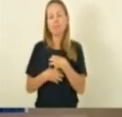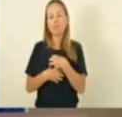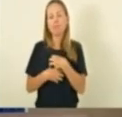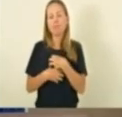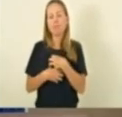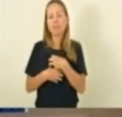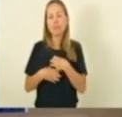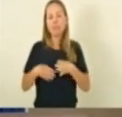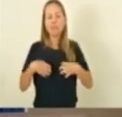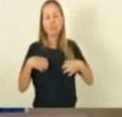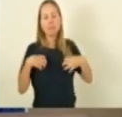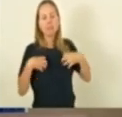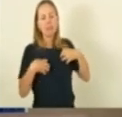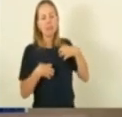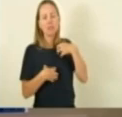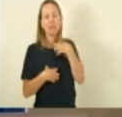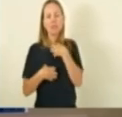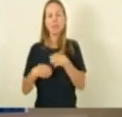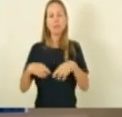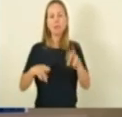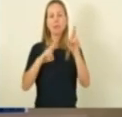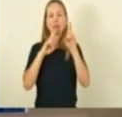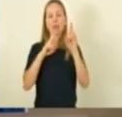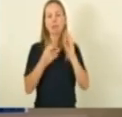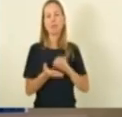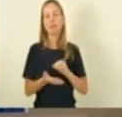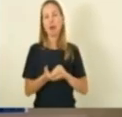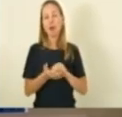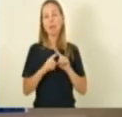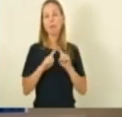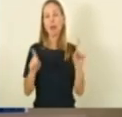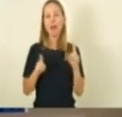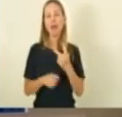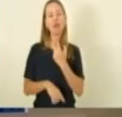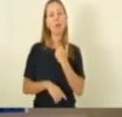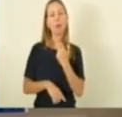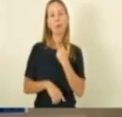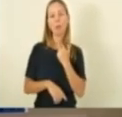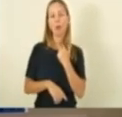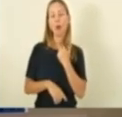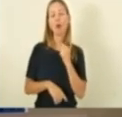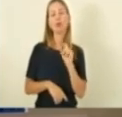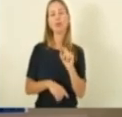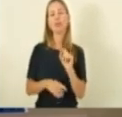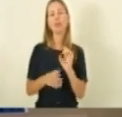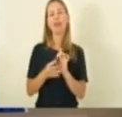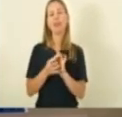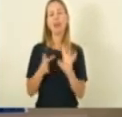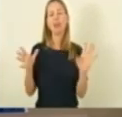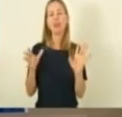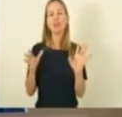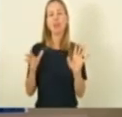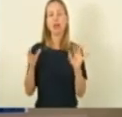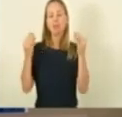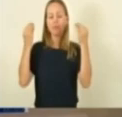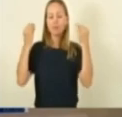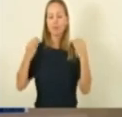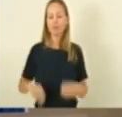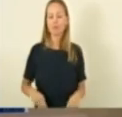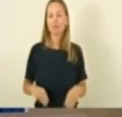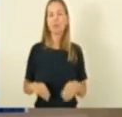de desesperança também, mas a gente não pode deixar o barco afundar. A gente tem que